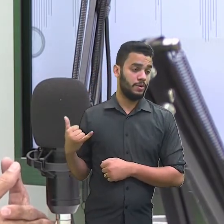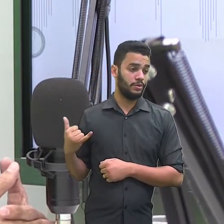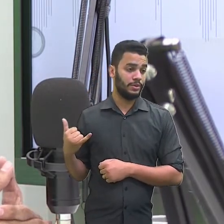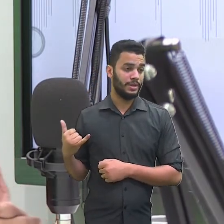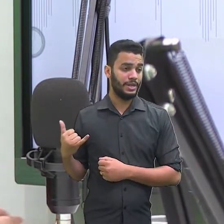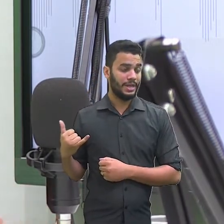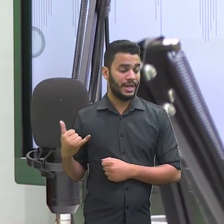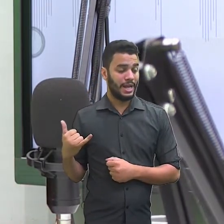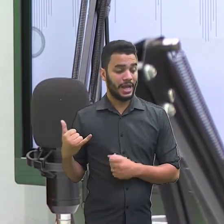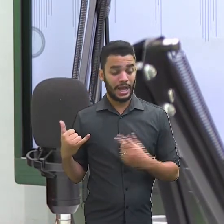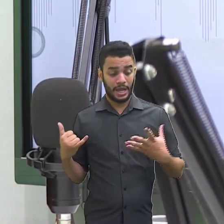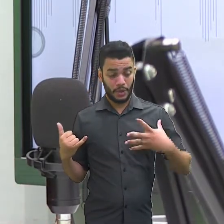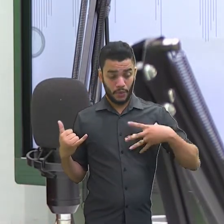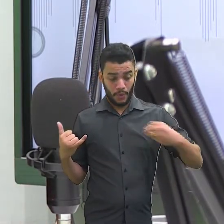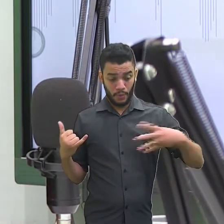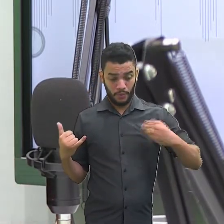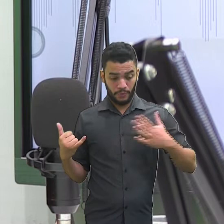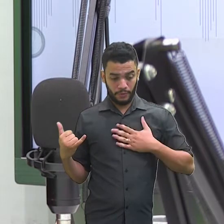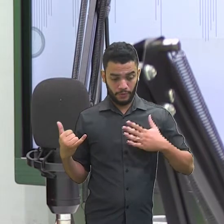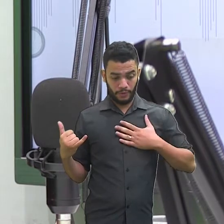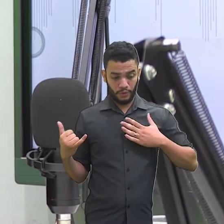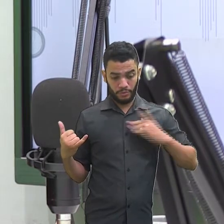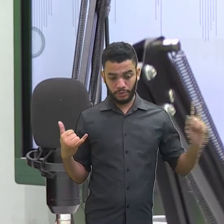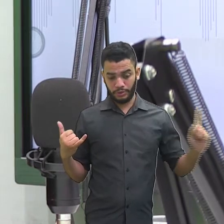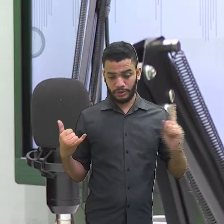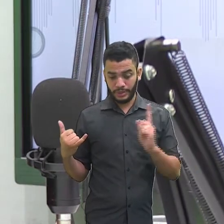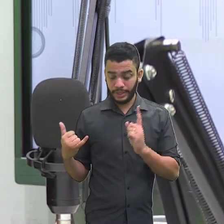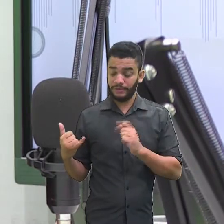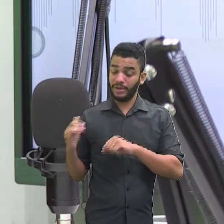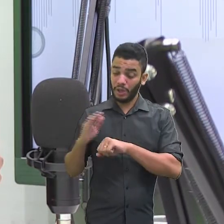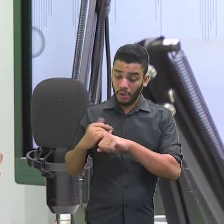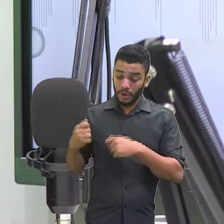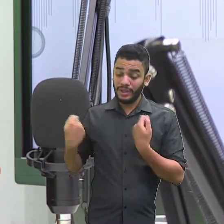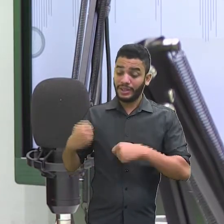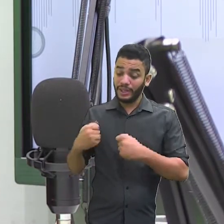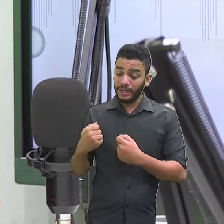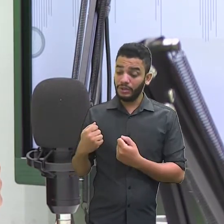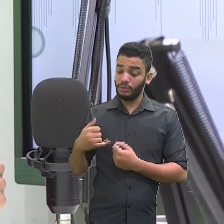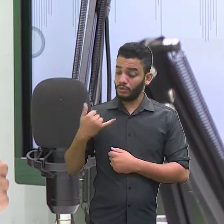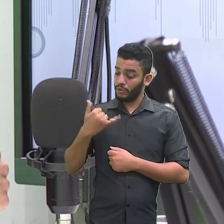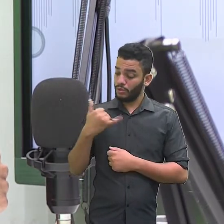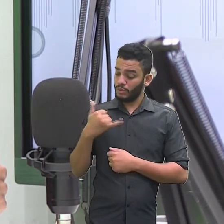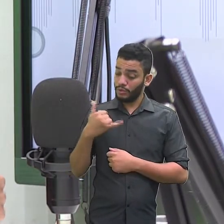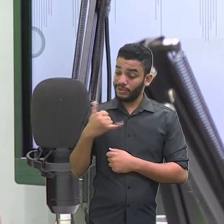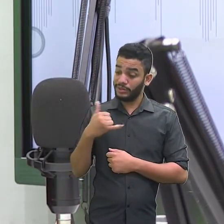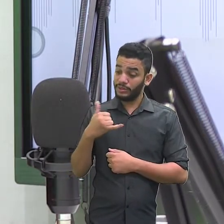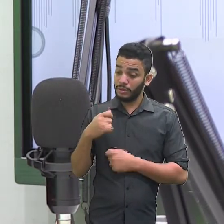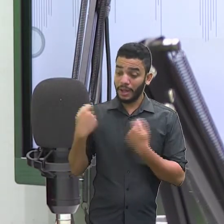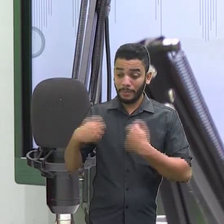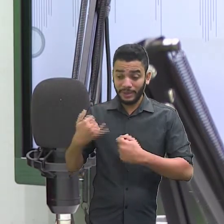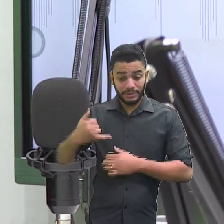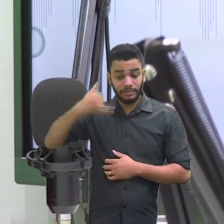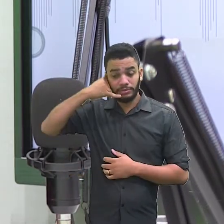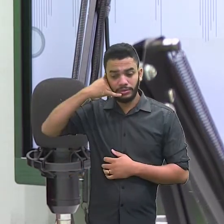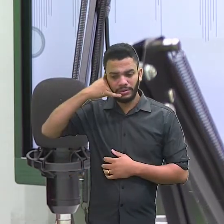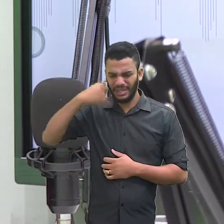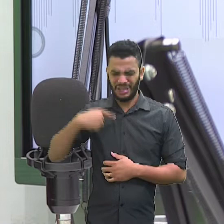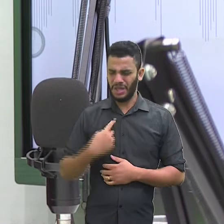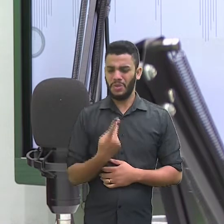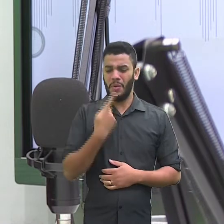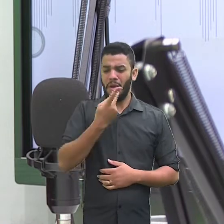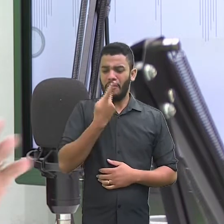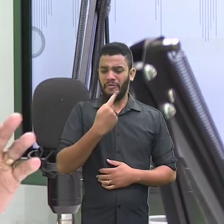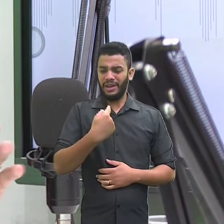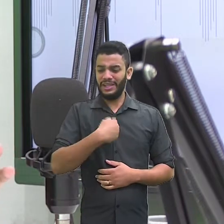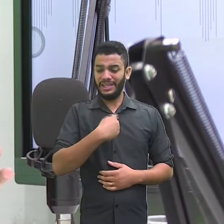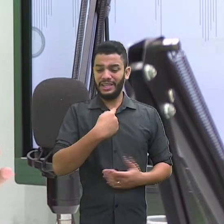ética situacional. Dependendo da situação, eu posso quebrar meus princípios. Princípios, porém, eles